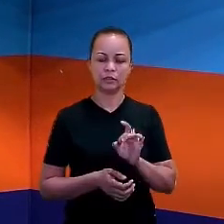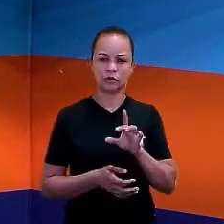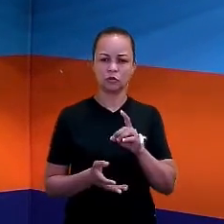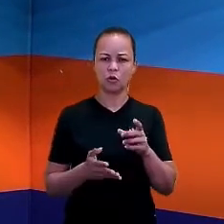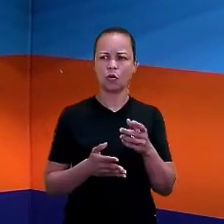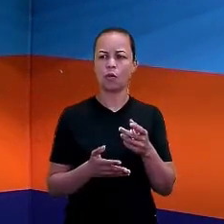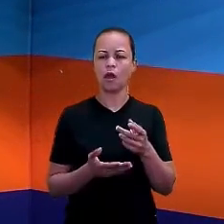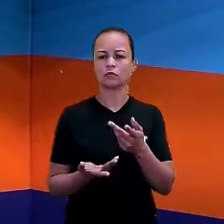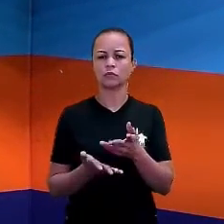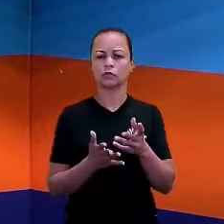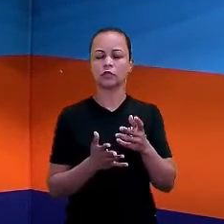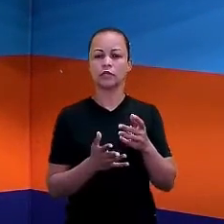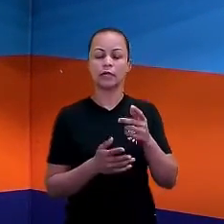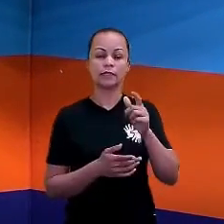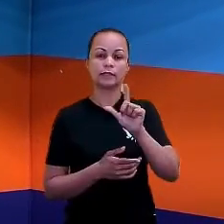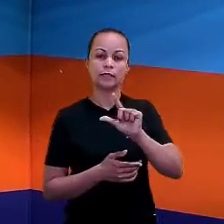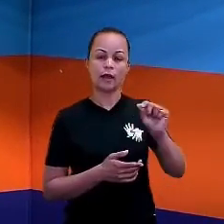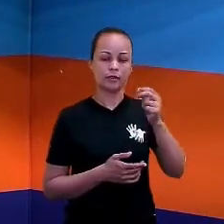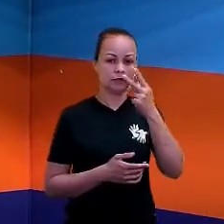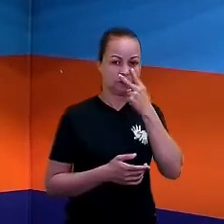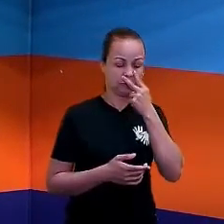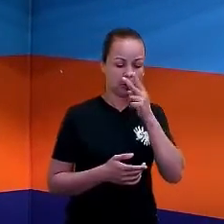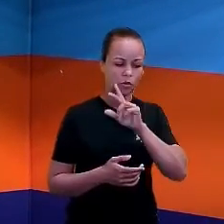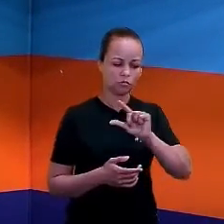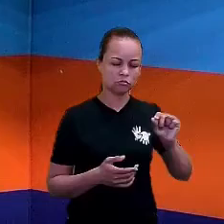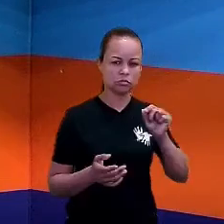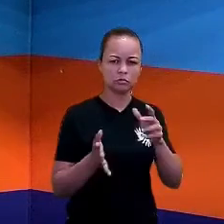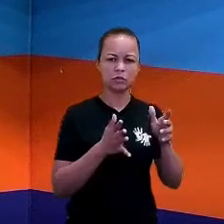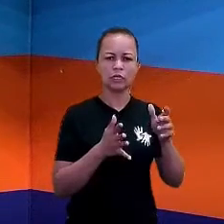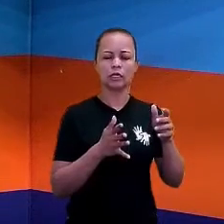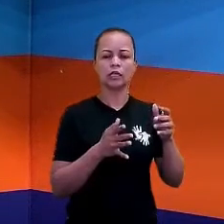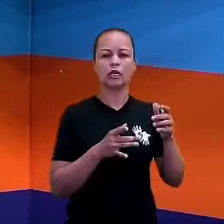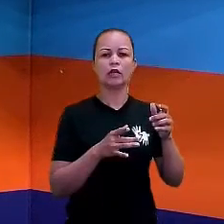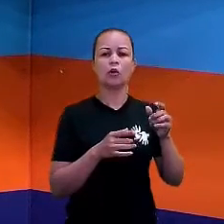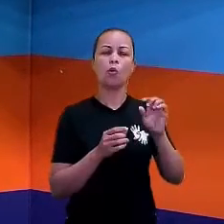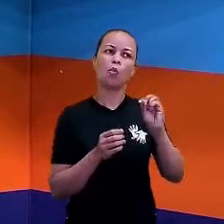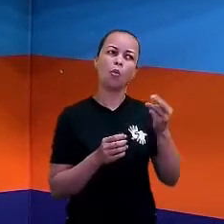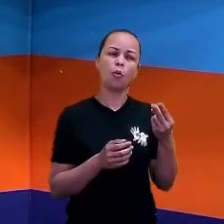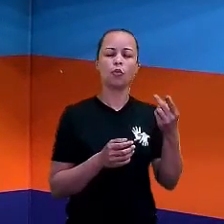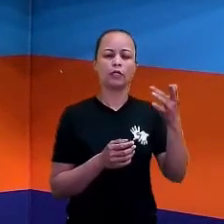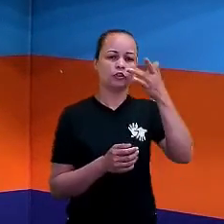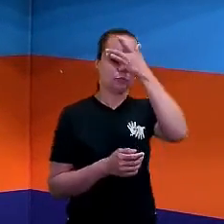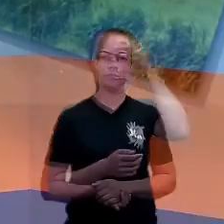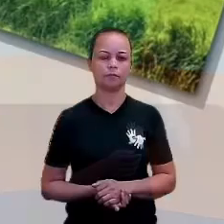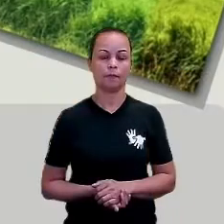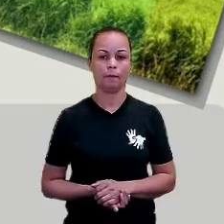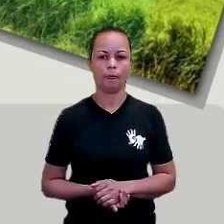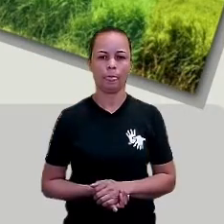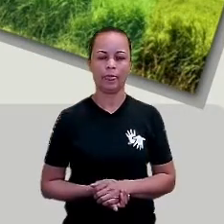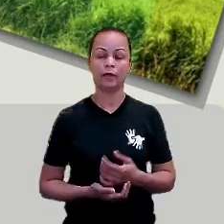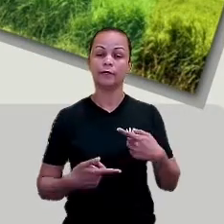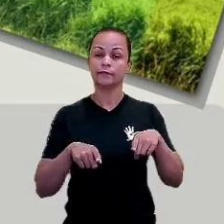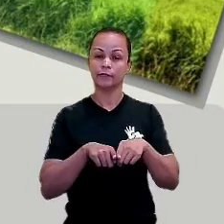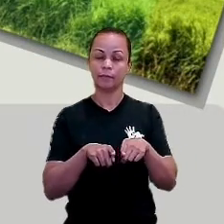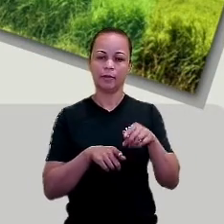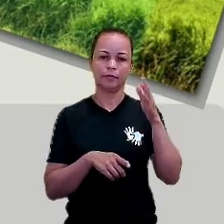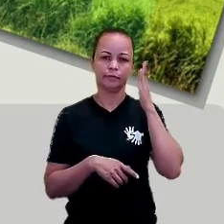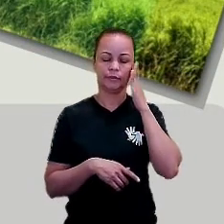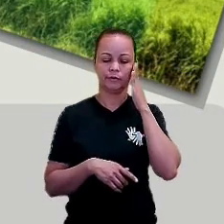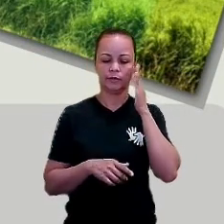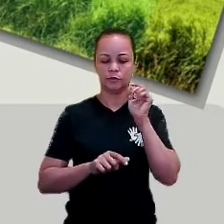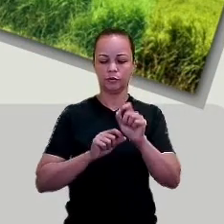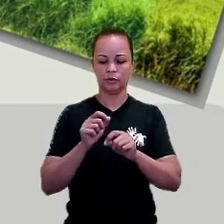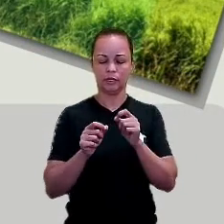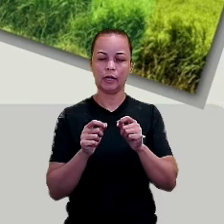ato da gente sair de Vitória, mas tem pessoas que fazem migração pendular vindo trabalhar e estudar em Vitória. Também compreendemos a migração